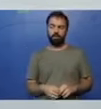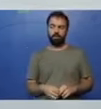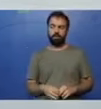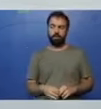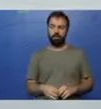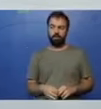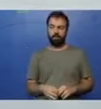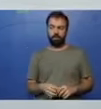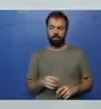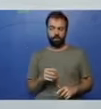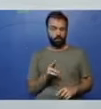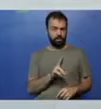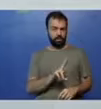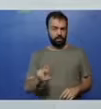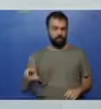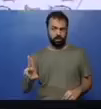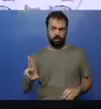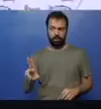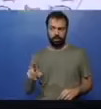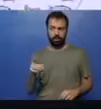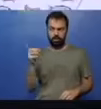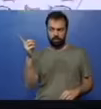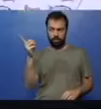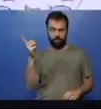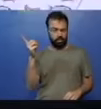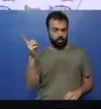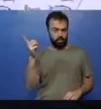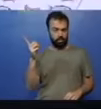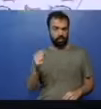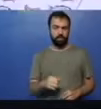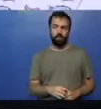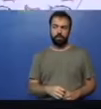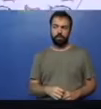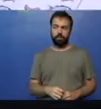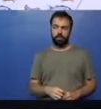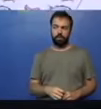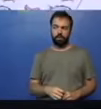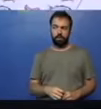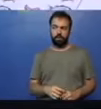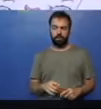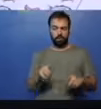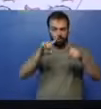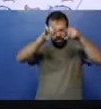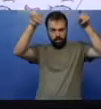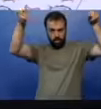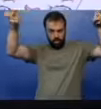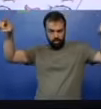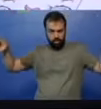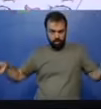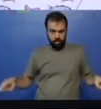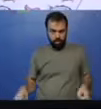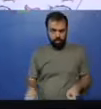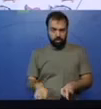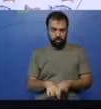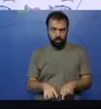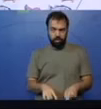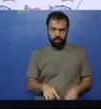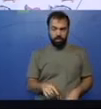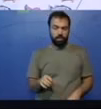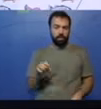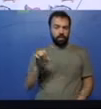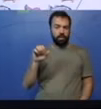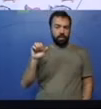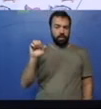O nome científico do urso negro é Ursus americanus. O domínio que ele pertence,